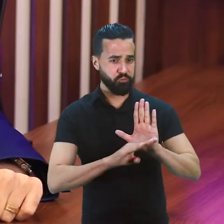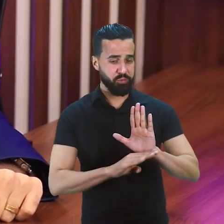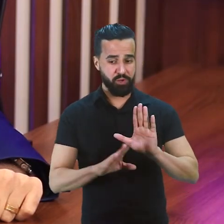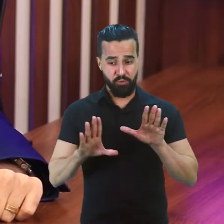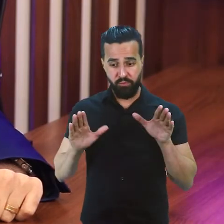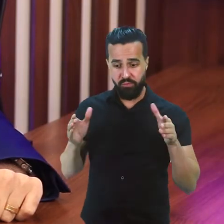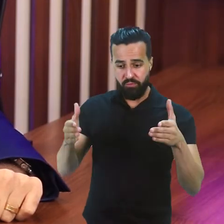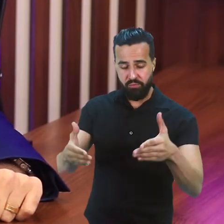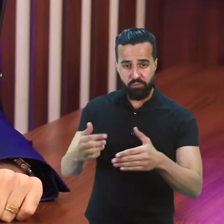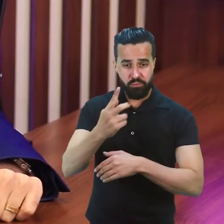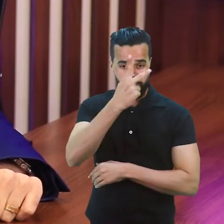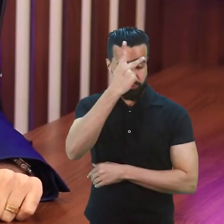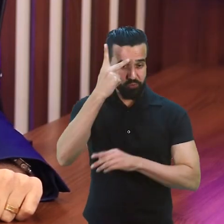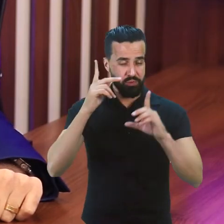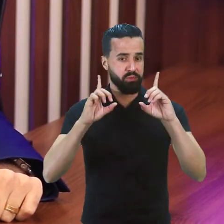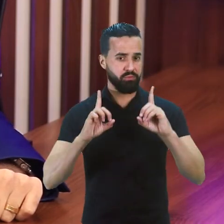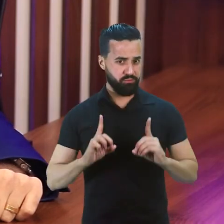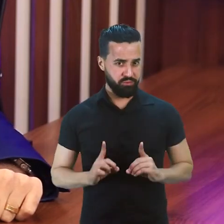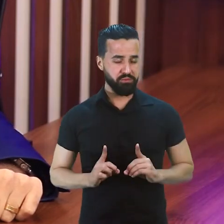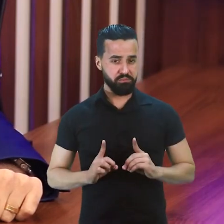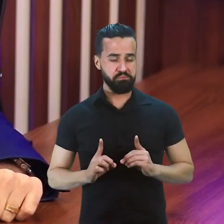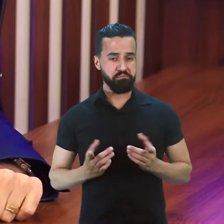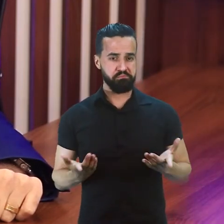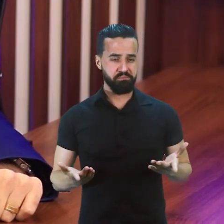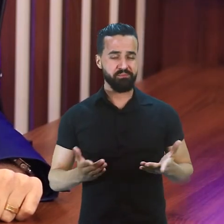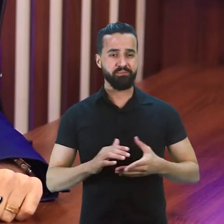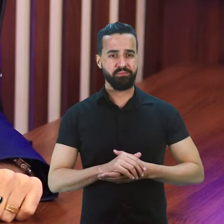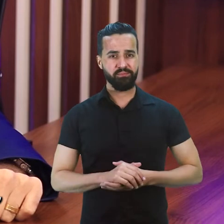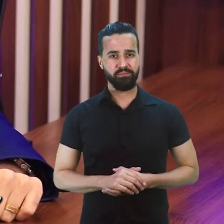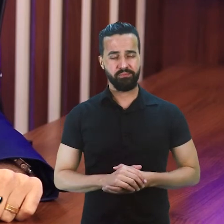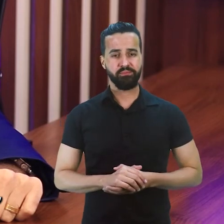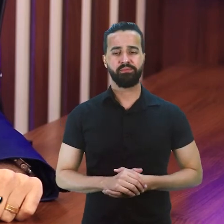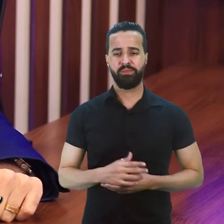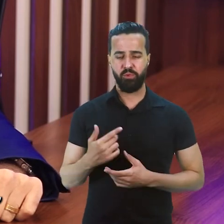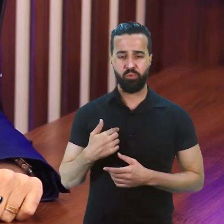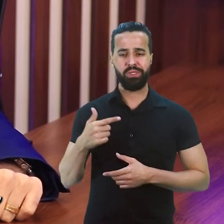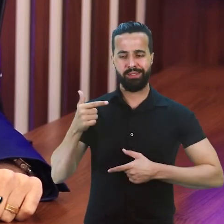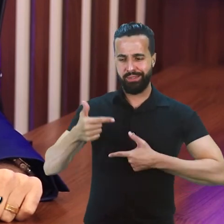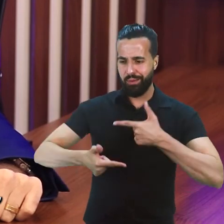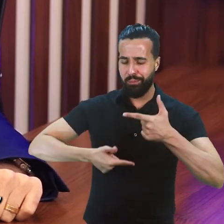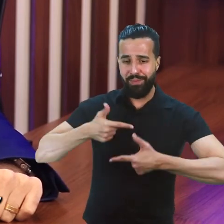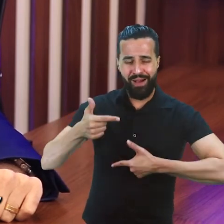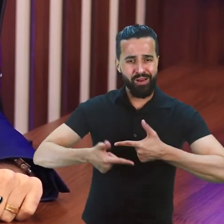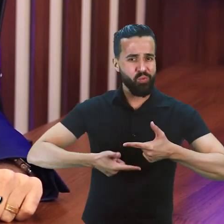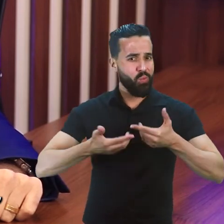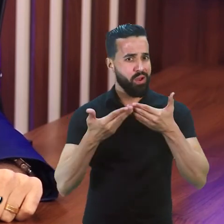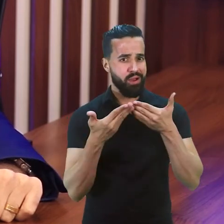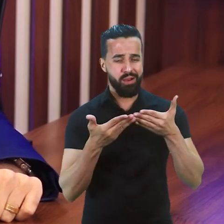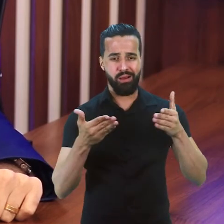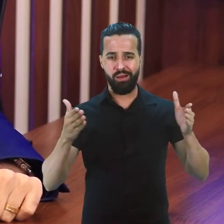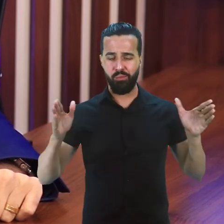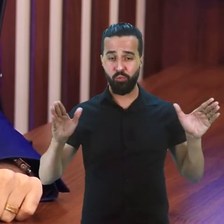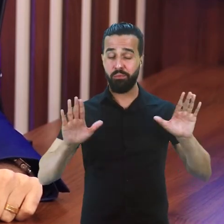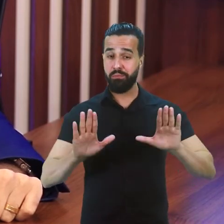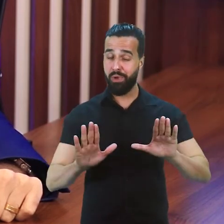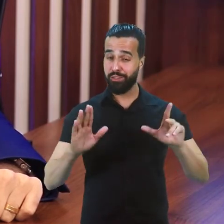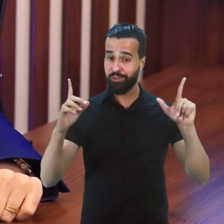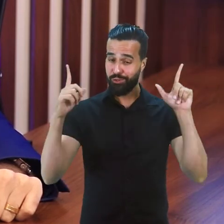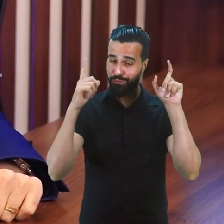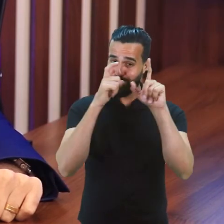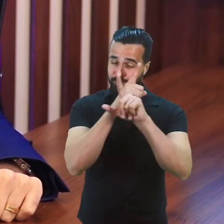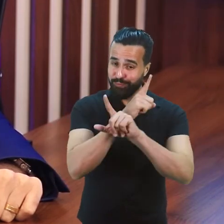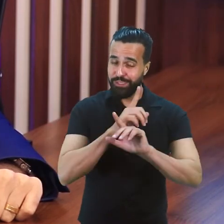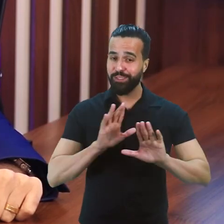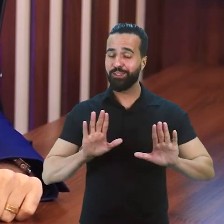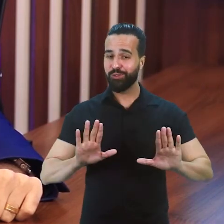pessoa com deficiência, né? Então, eu acho que ela tem uma tarefa muito ampla, muito difícil, que a gente, né,